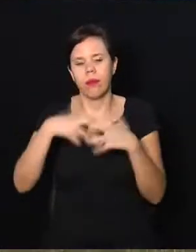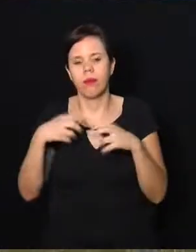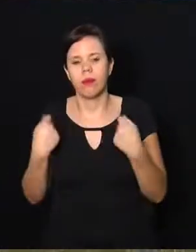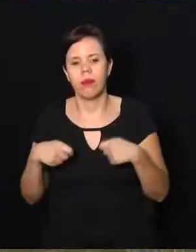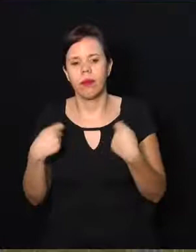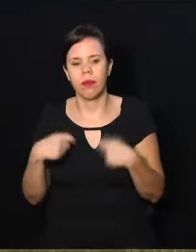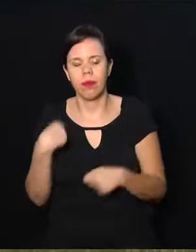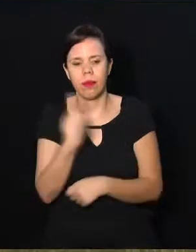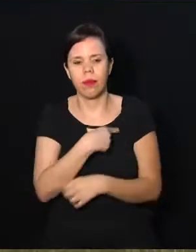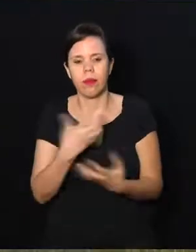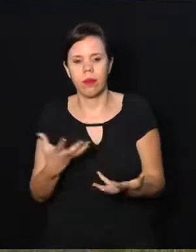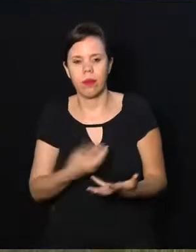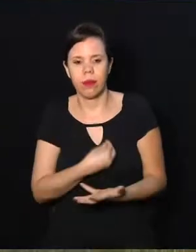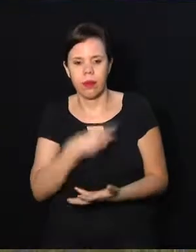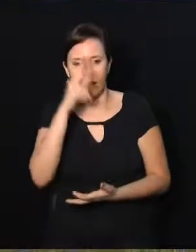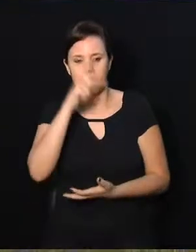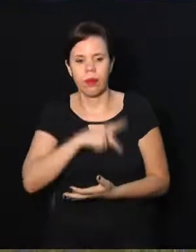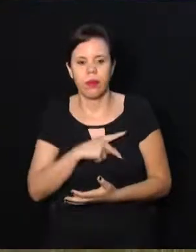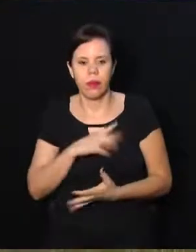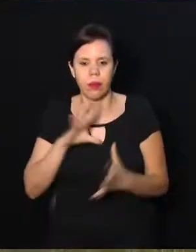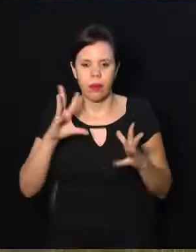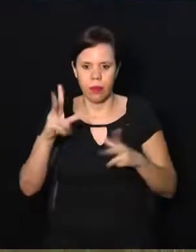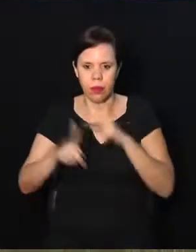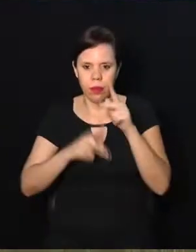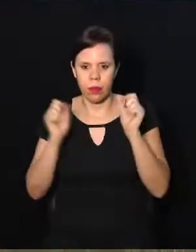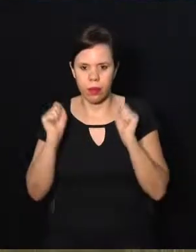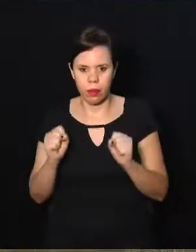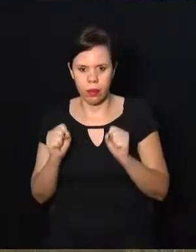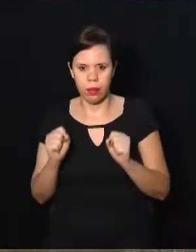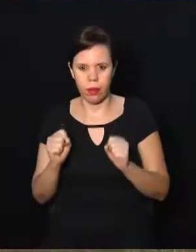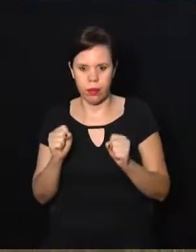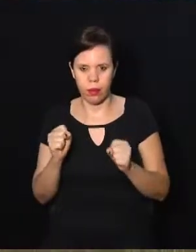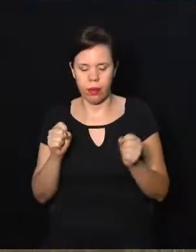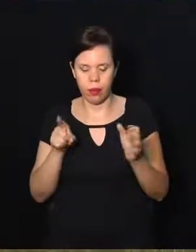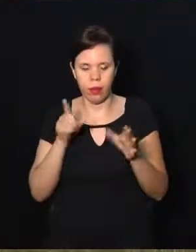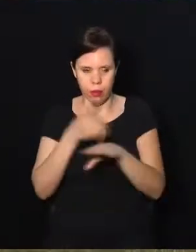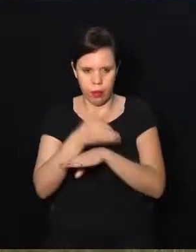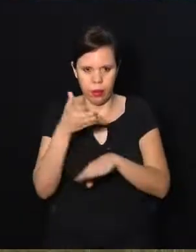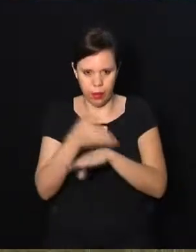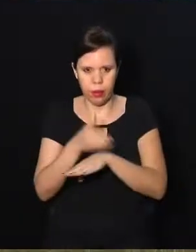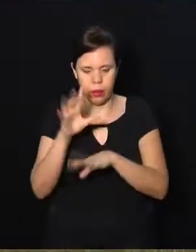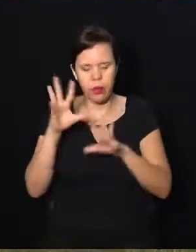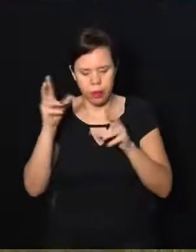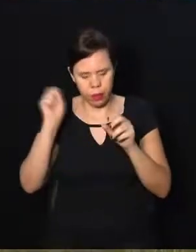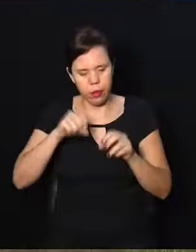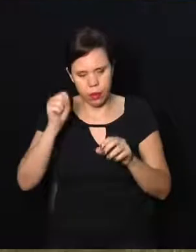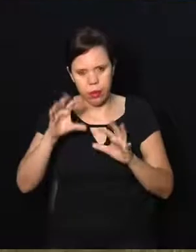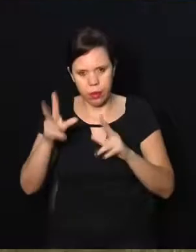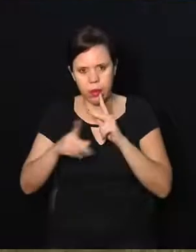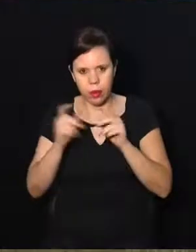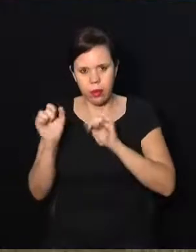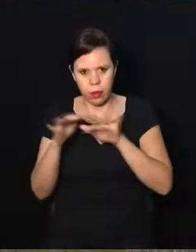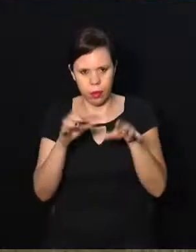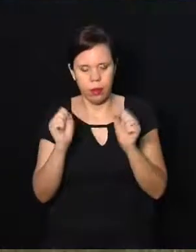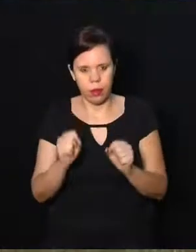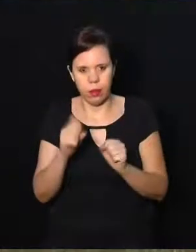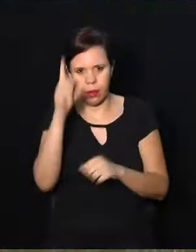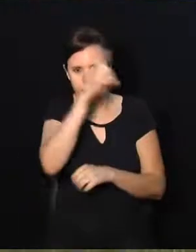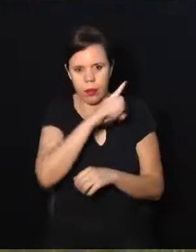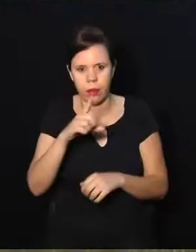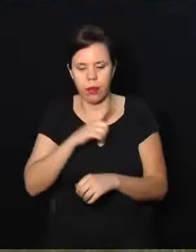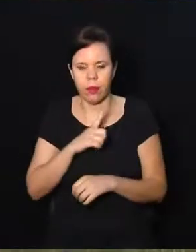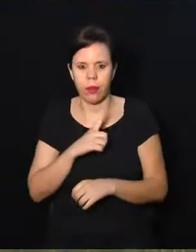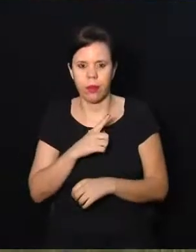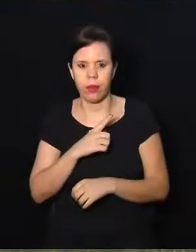nós queremos da nossa vida. E todo mundo pode participar dessa semana? Todos podem participar, todos. Inclusive no domingo nós teremos às